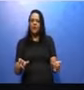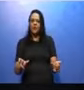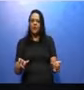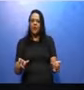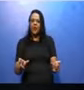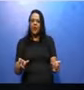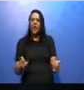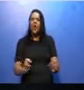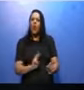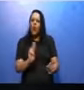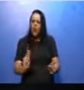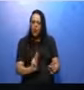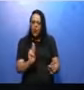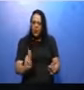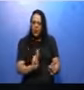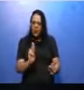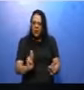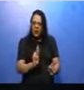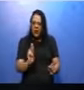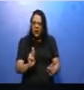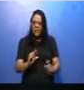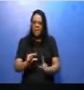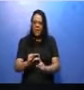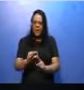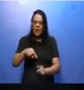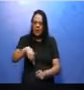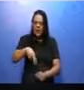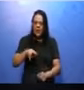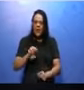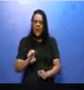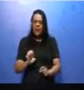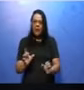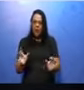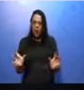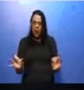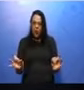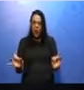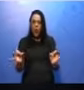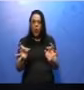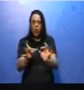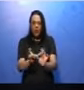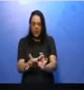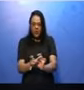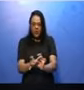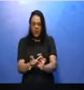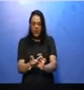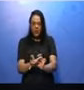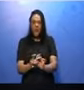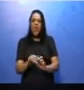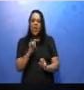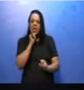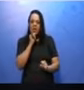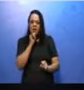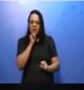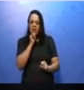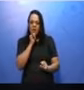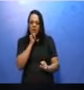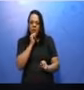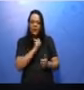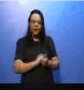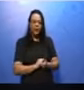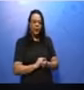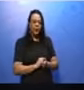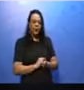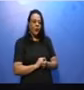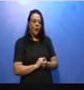você preparou, depois vocês vão entender a explicação mais à frente. Estava ótimo. Eu